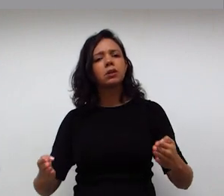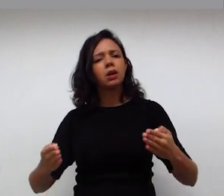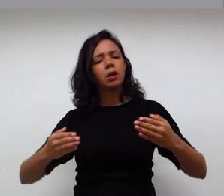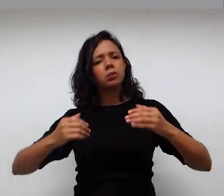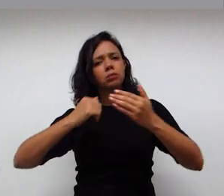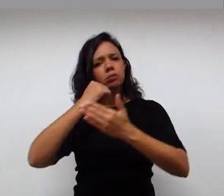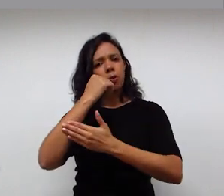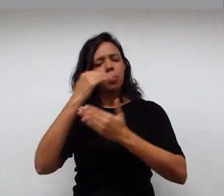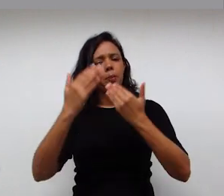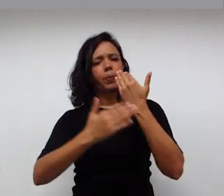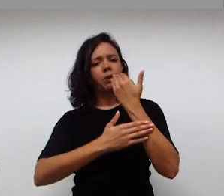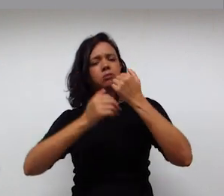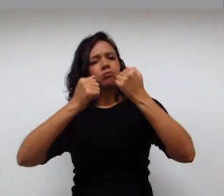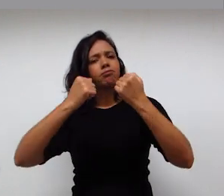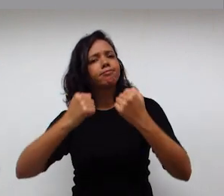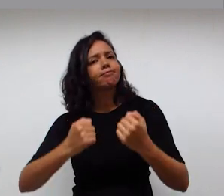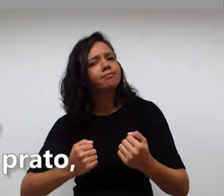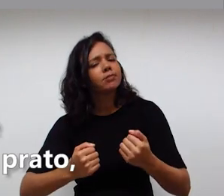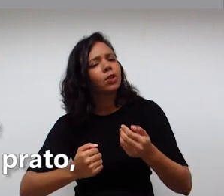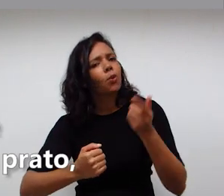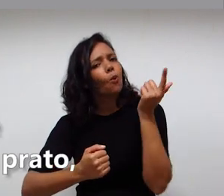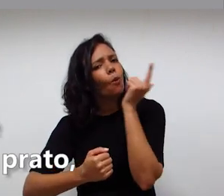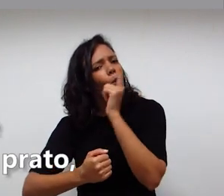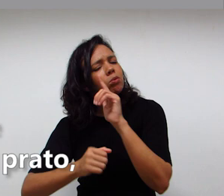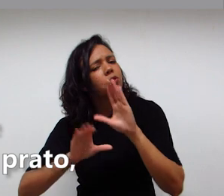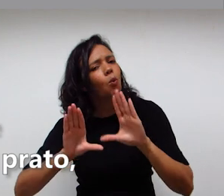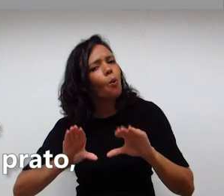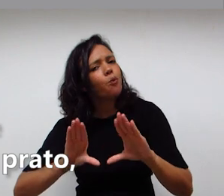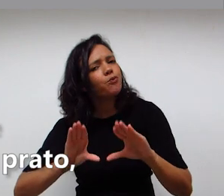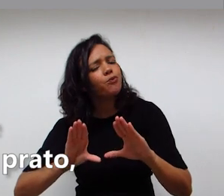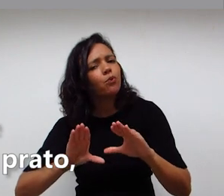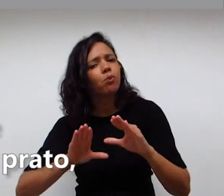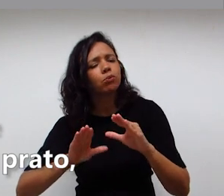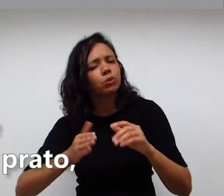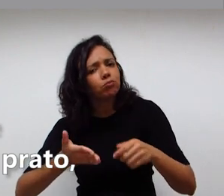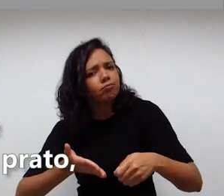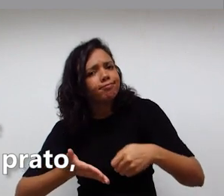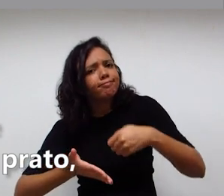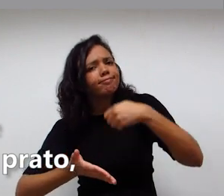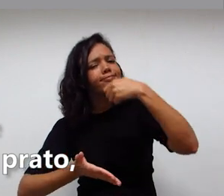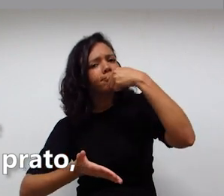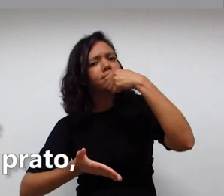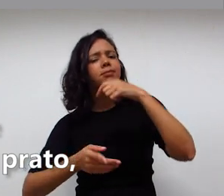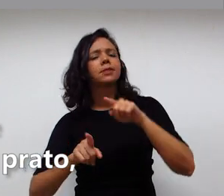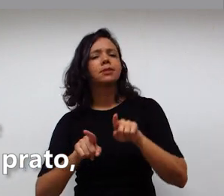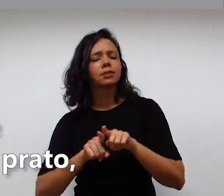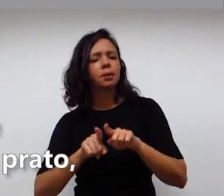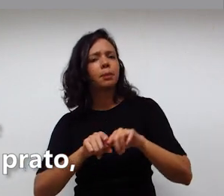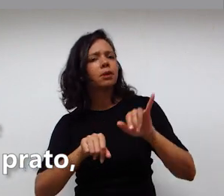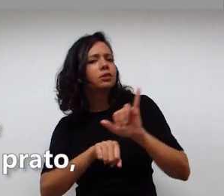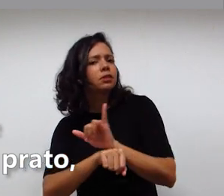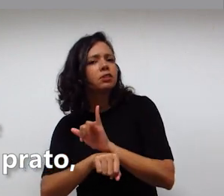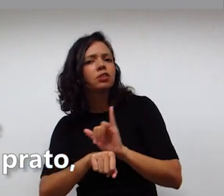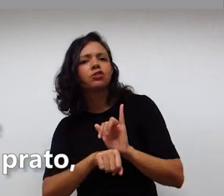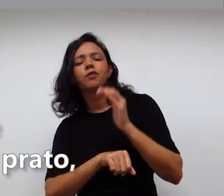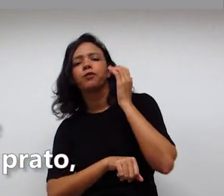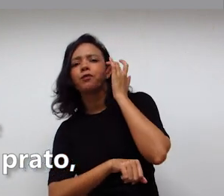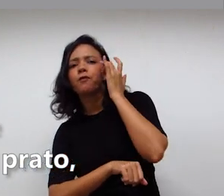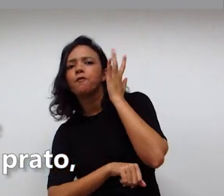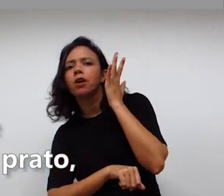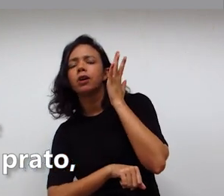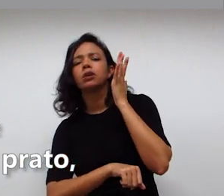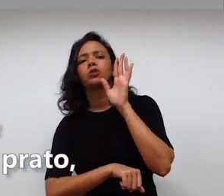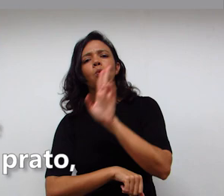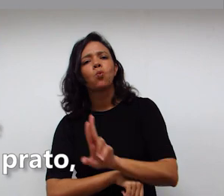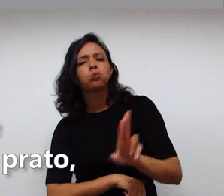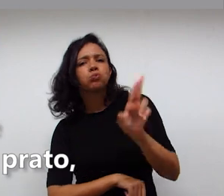e ter o melhor conforto nesse momento. Outras estratégias para facilitar a atividade para a criança é usar, por exemplo,